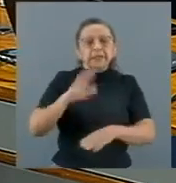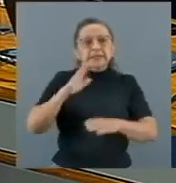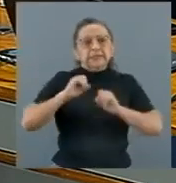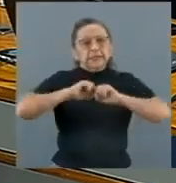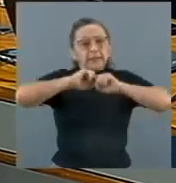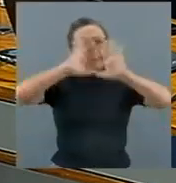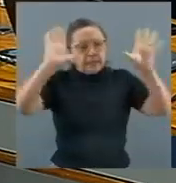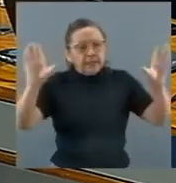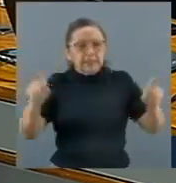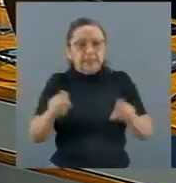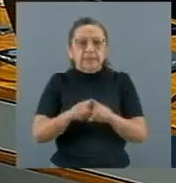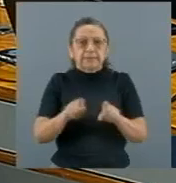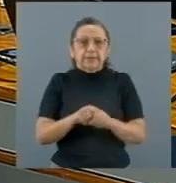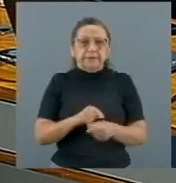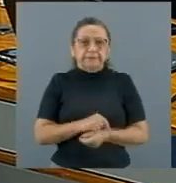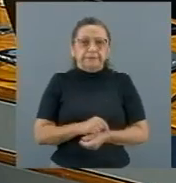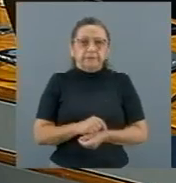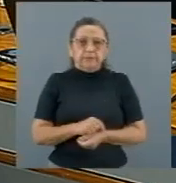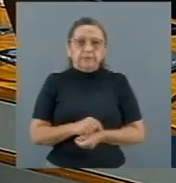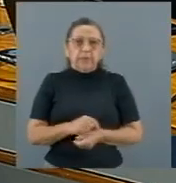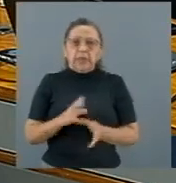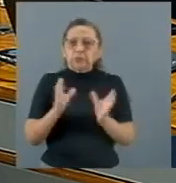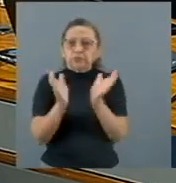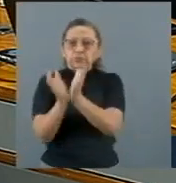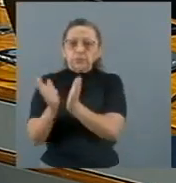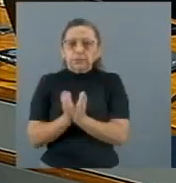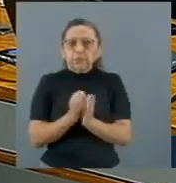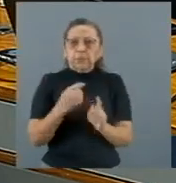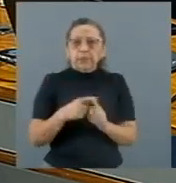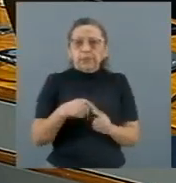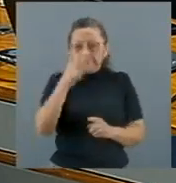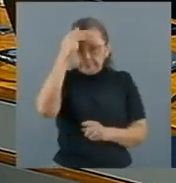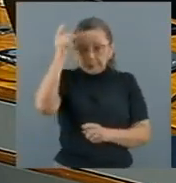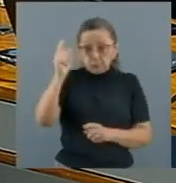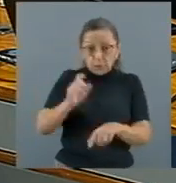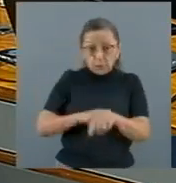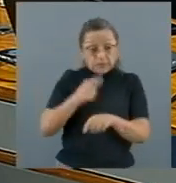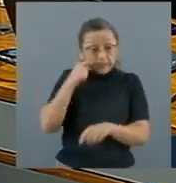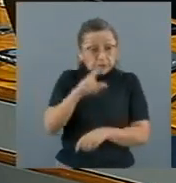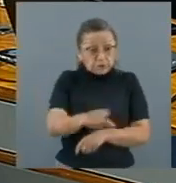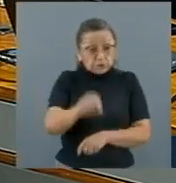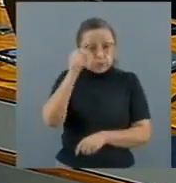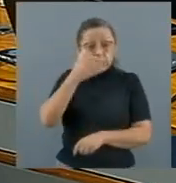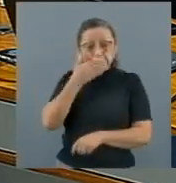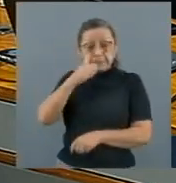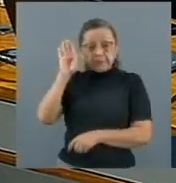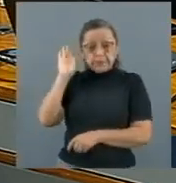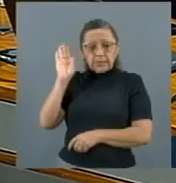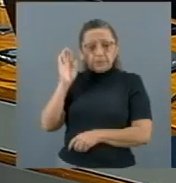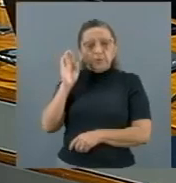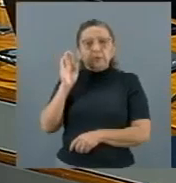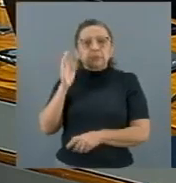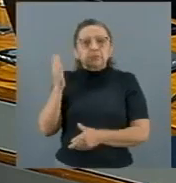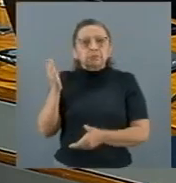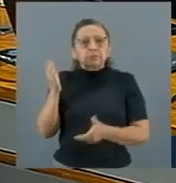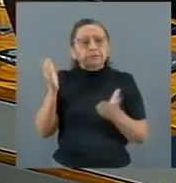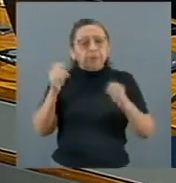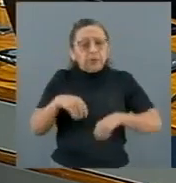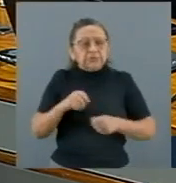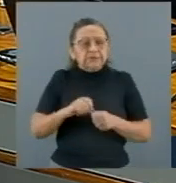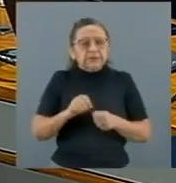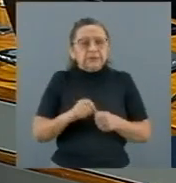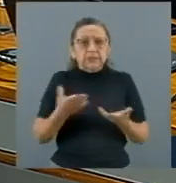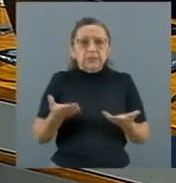programática e ideológica às legendas, para que as pessoas, na hora em que escolherem os seus candidatos, o façam não apenas em função